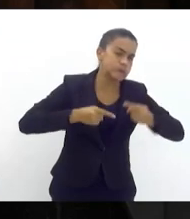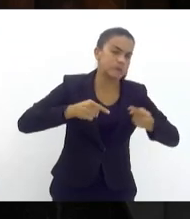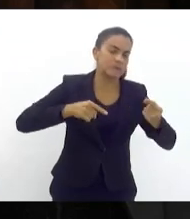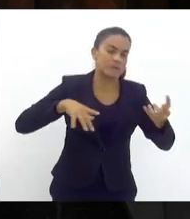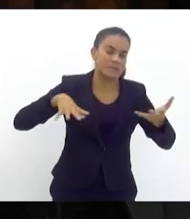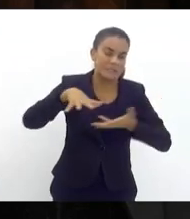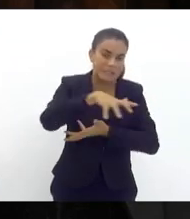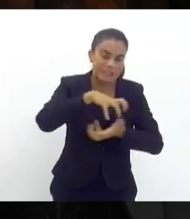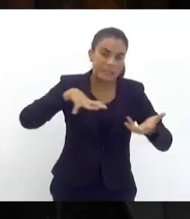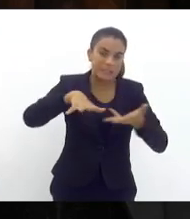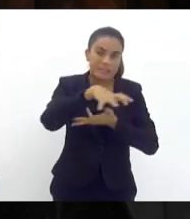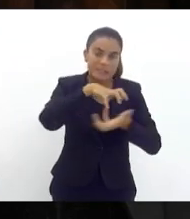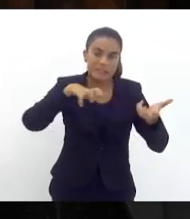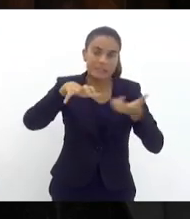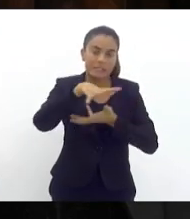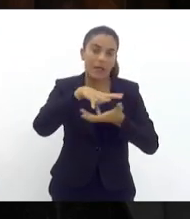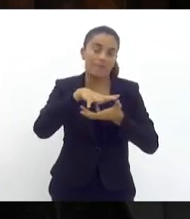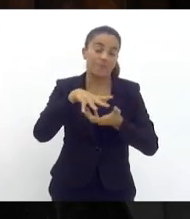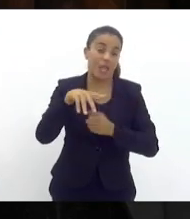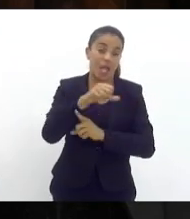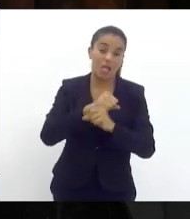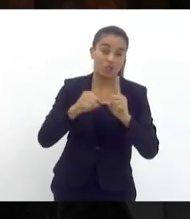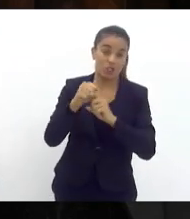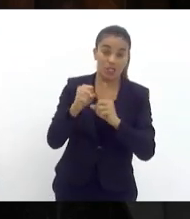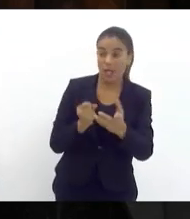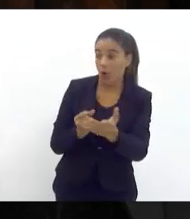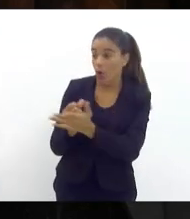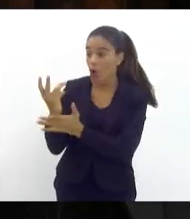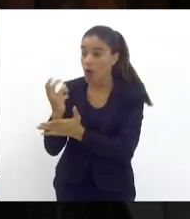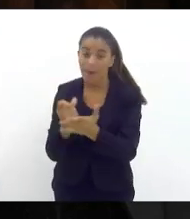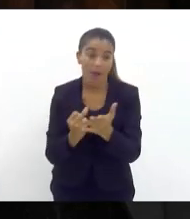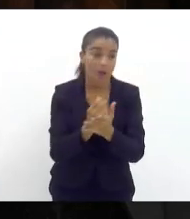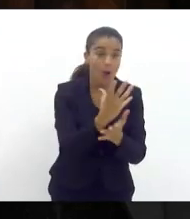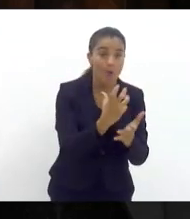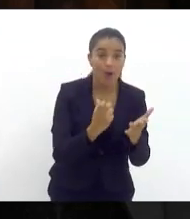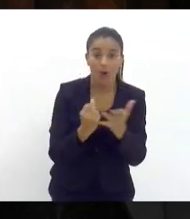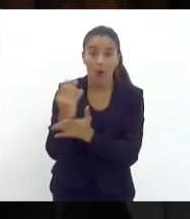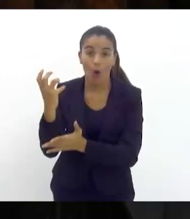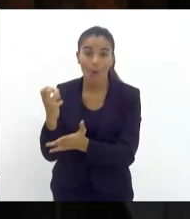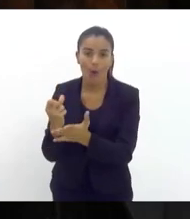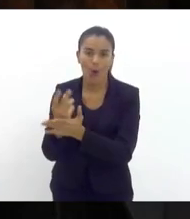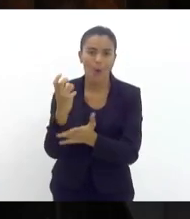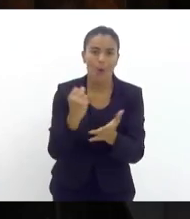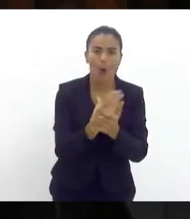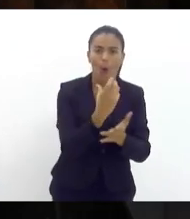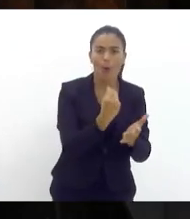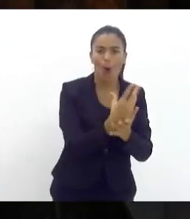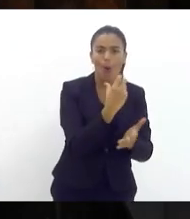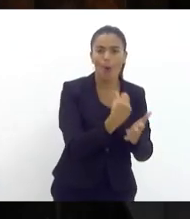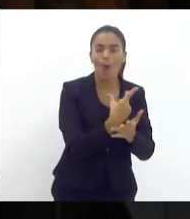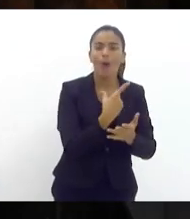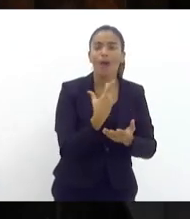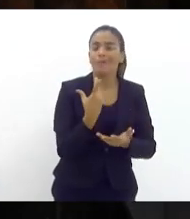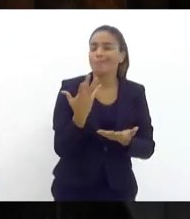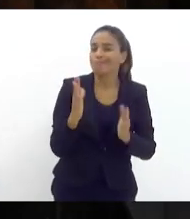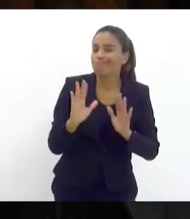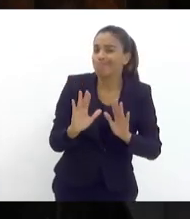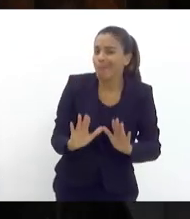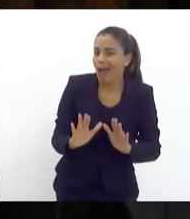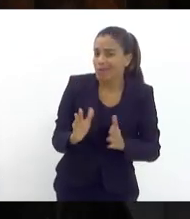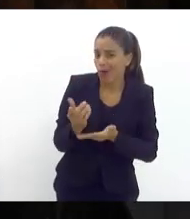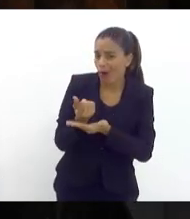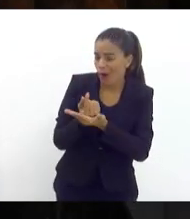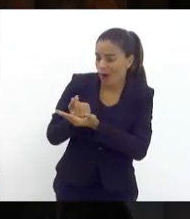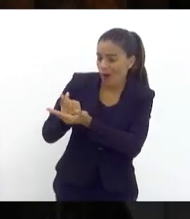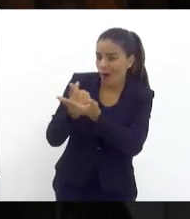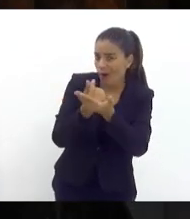a sociedade do consumo ela se estabelece que o capital